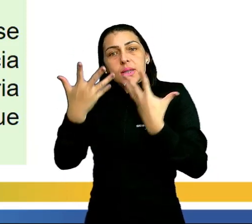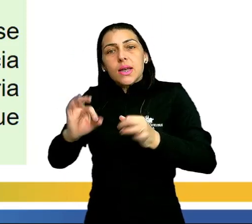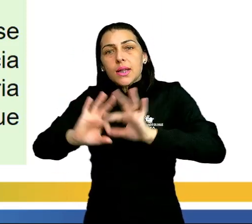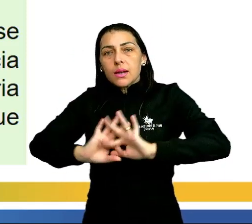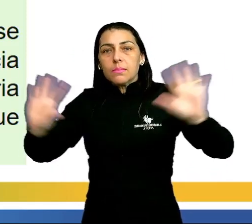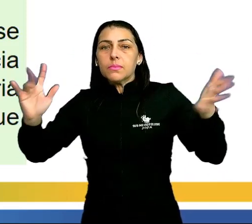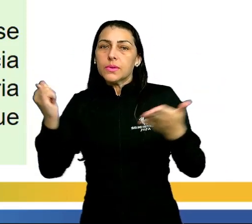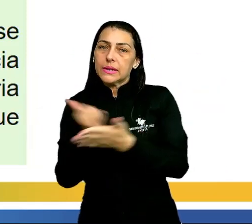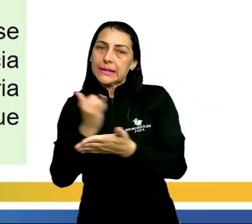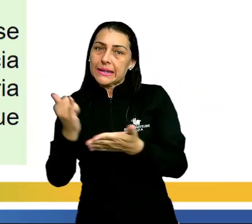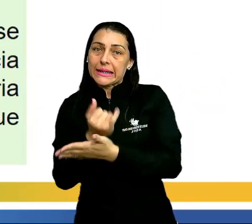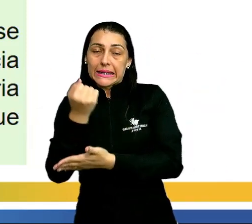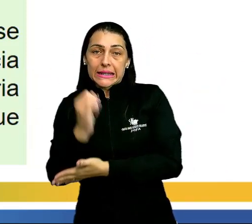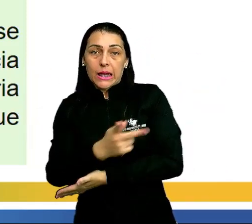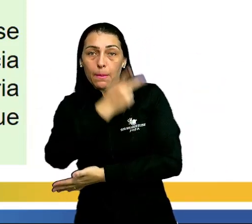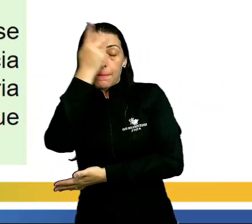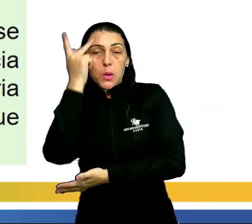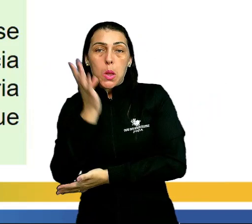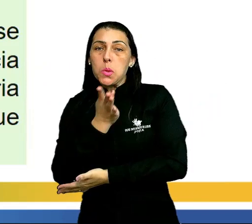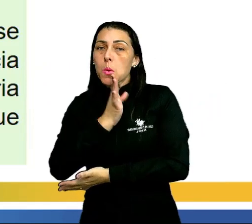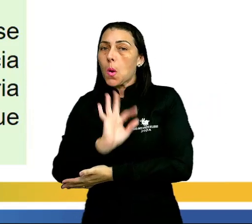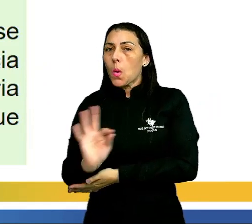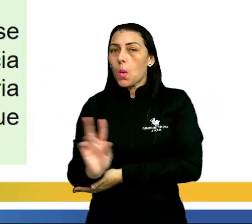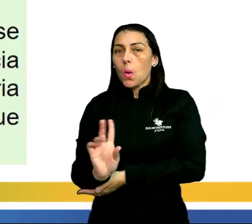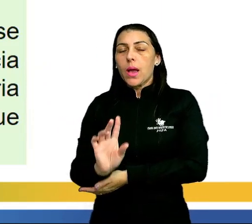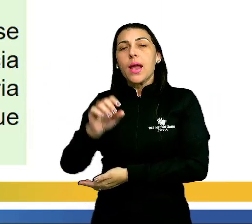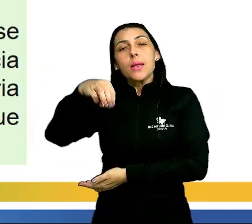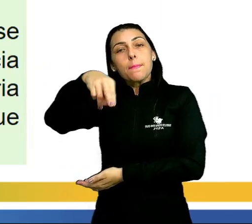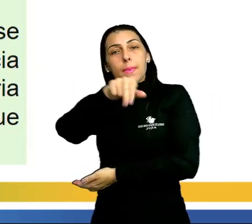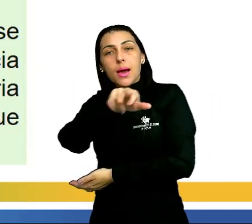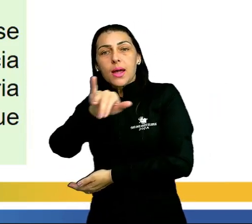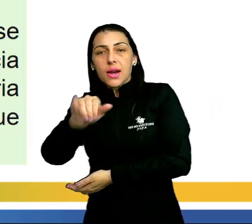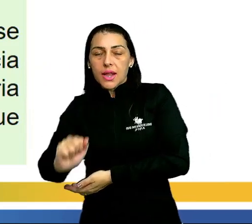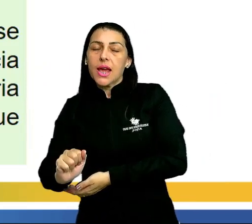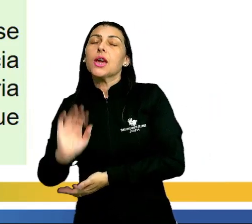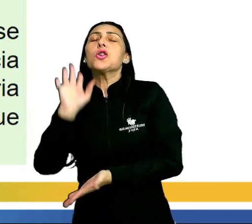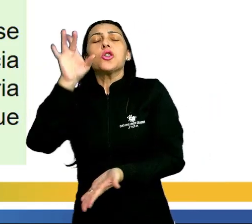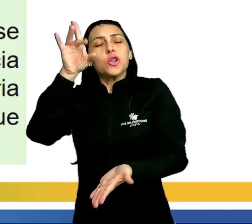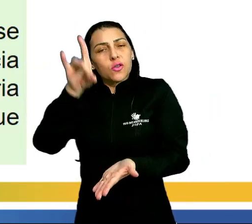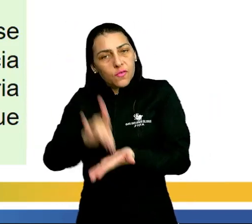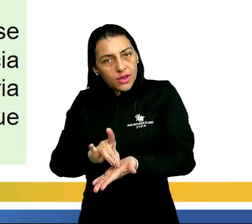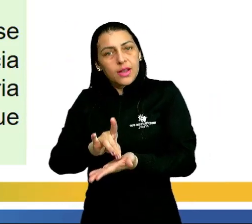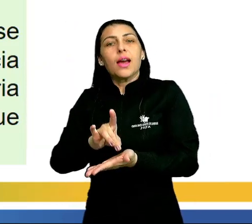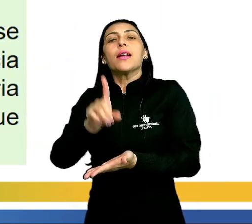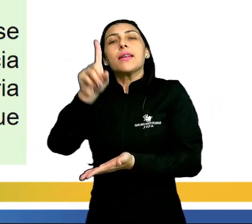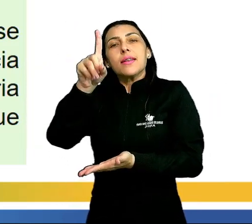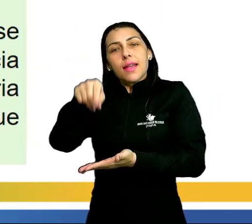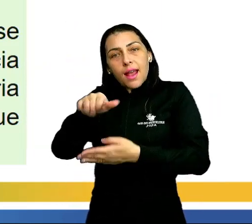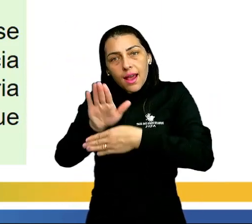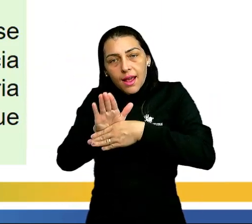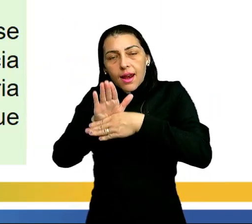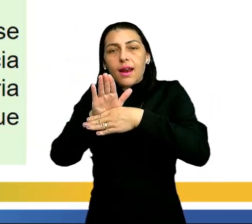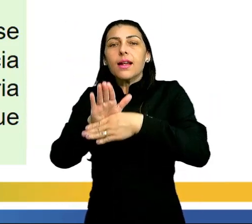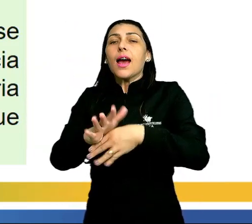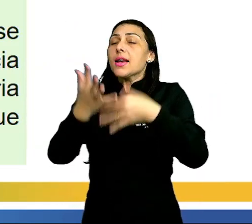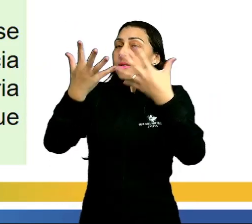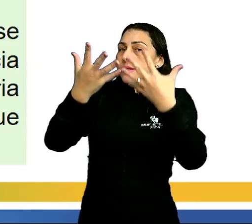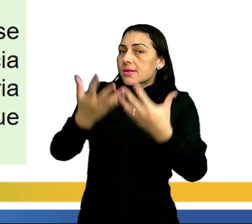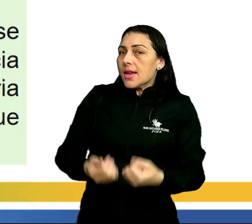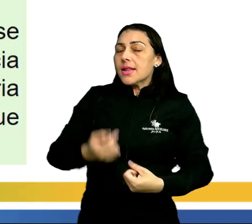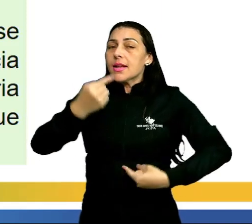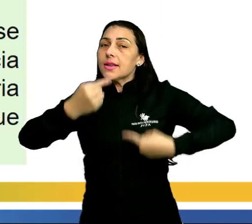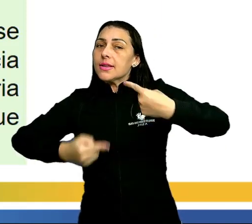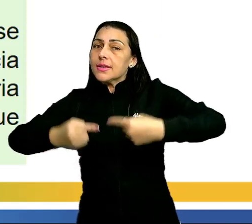uma pessoa desconhece Maria, né, então vai acreditar que verdadeiramente ela defende esse tipo de atitude